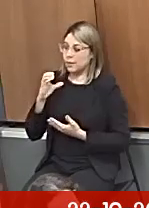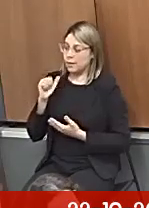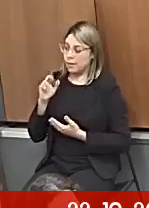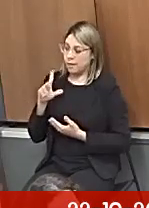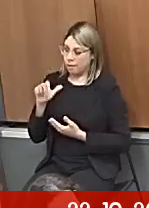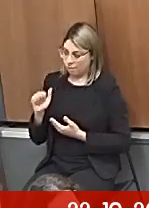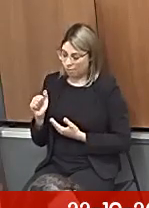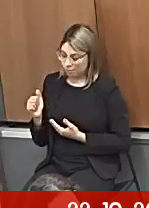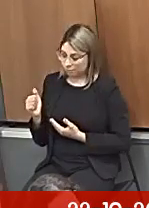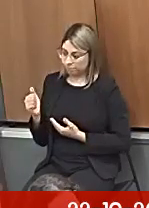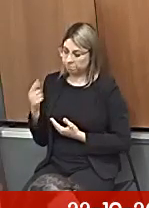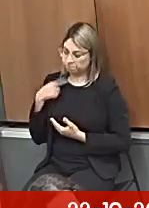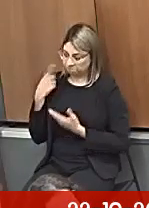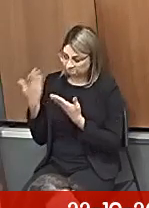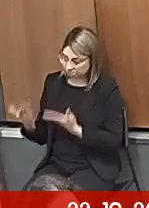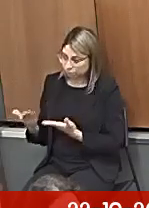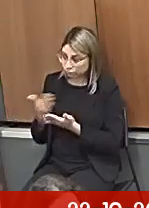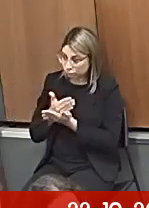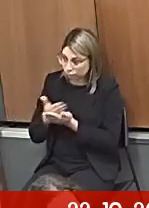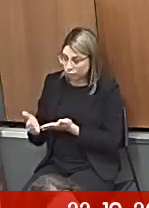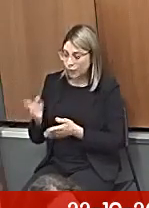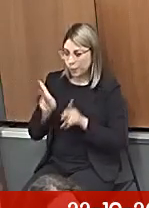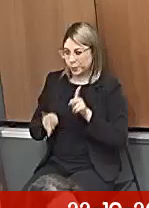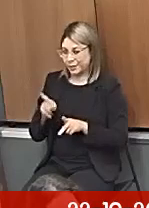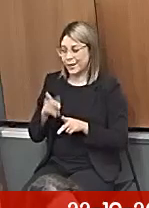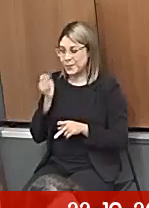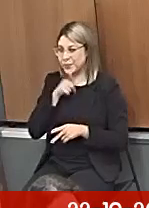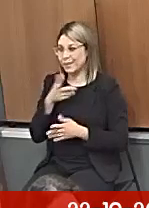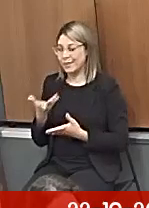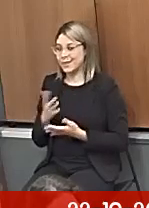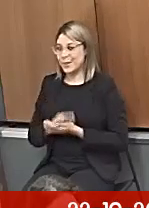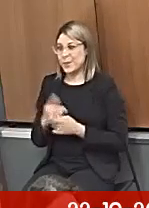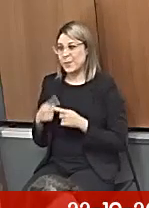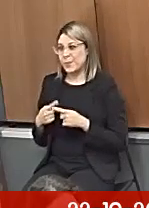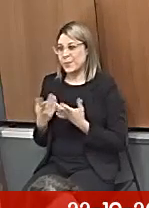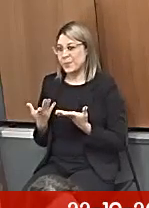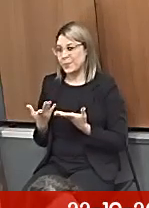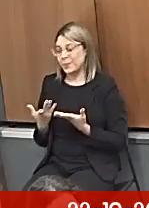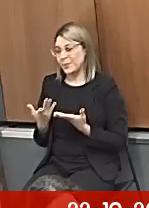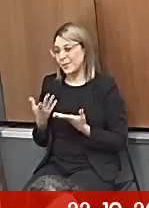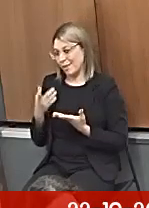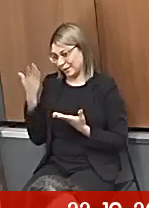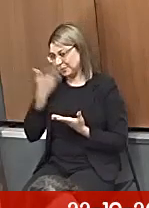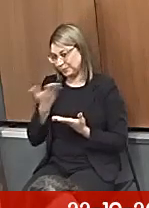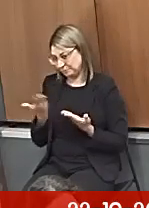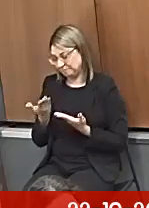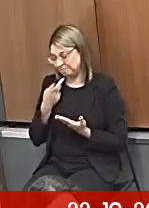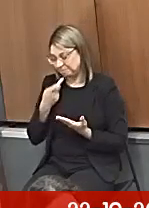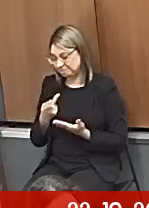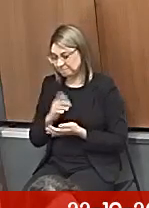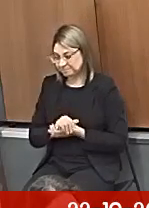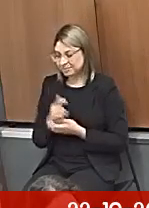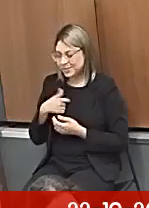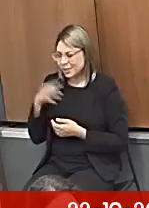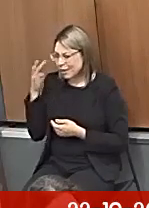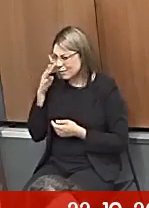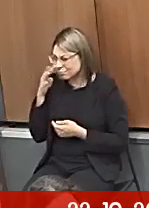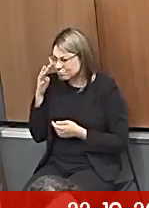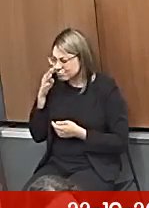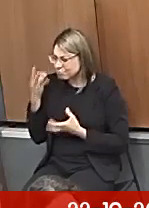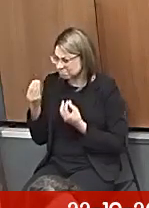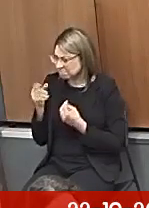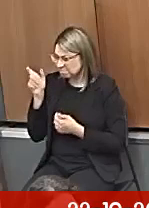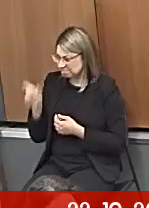Carla assume a promotoria, e é uma coisa engraçada, eu quero fazer esse testemunho, eu sempre admirava